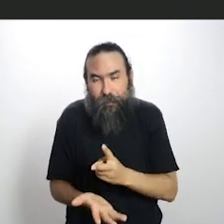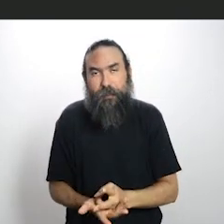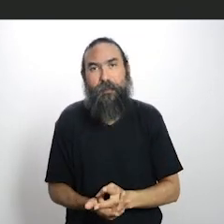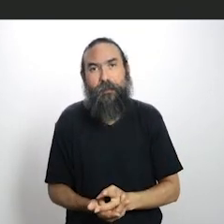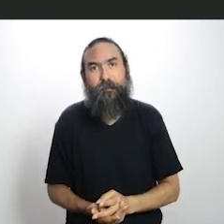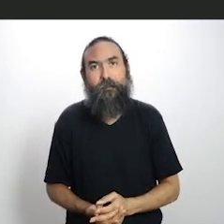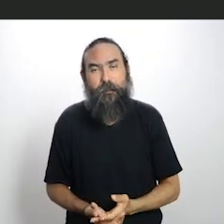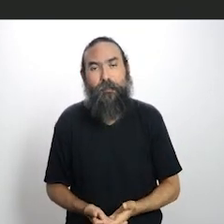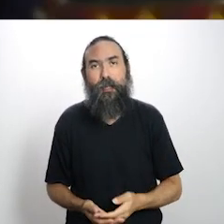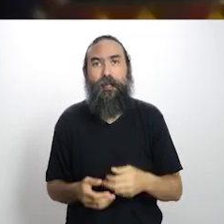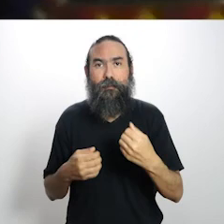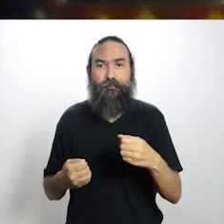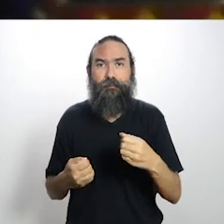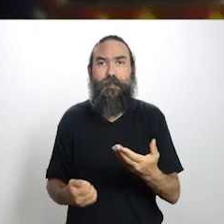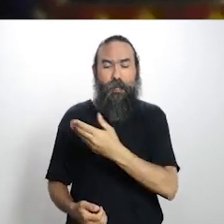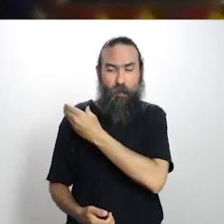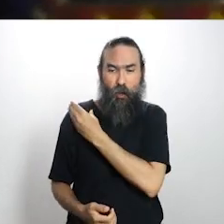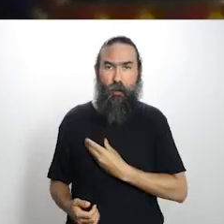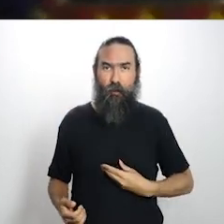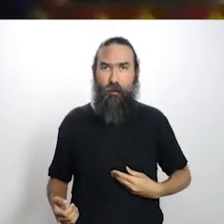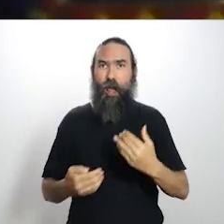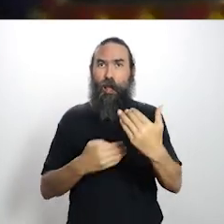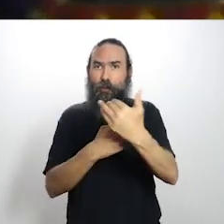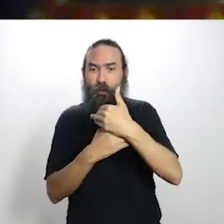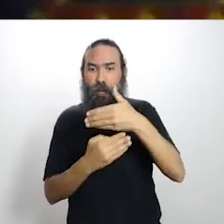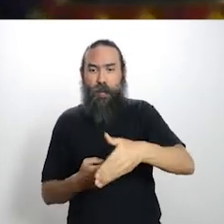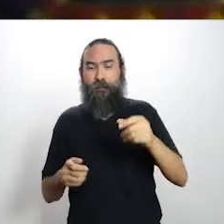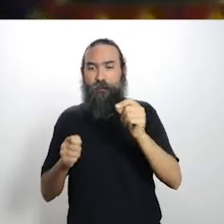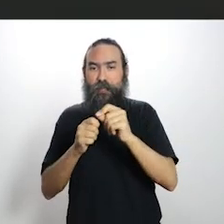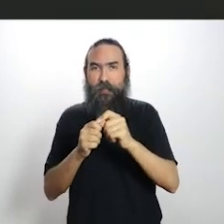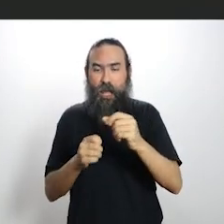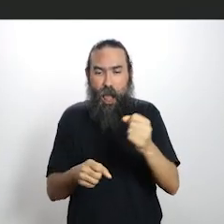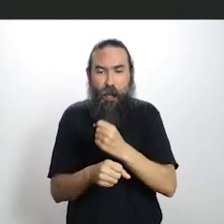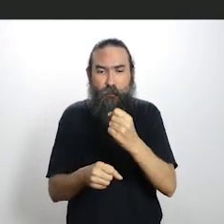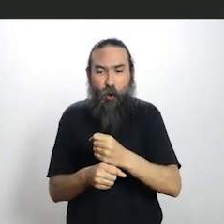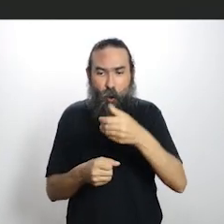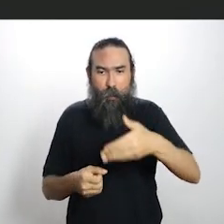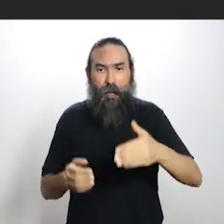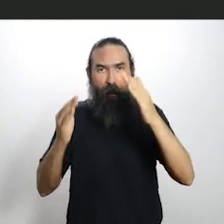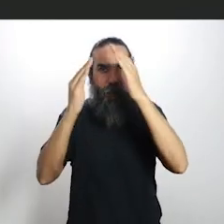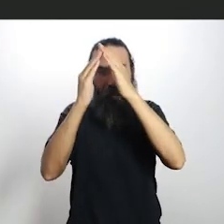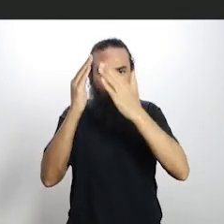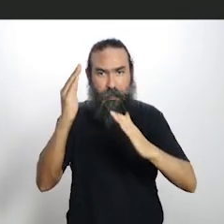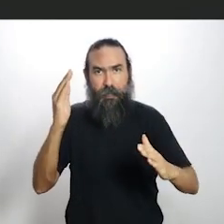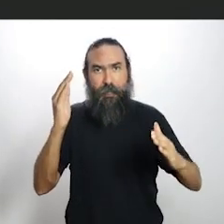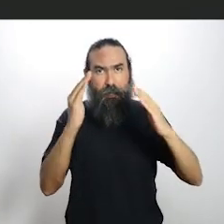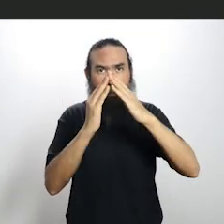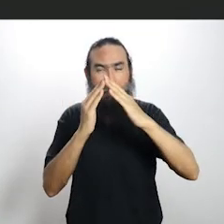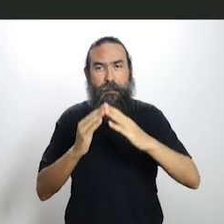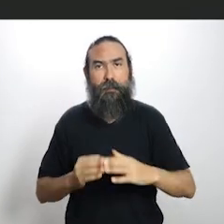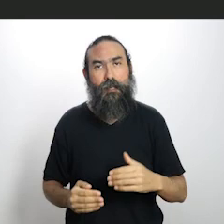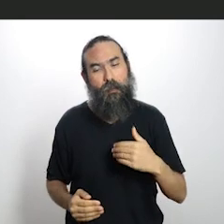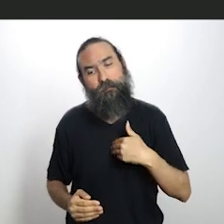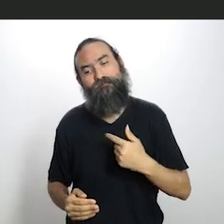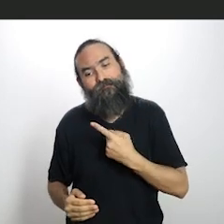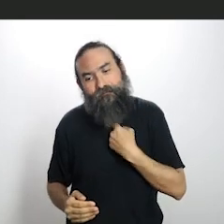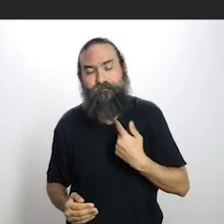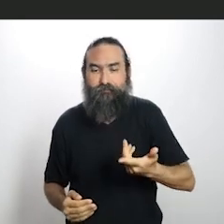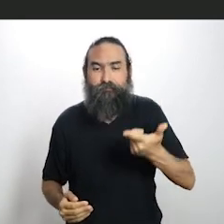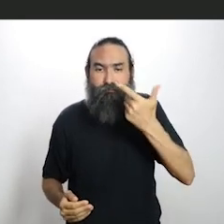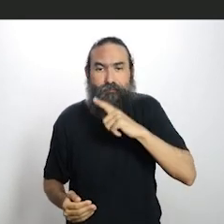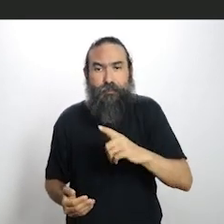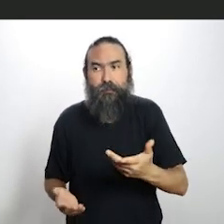conseguir pra pedir ajuda aos amigos músicos inclusive até eu pedi ao Juca aí a pediu um salve pra o ex-ministro Gil